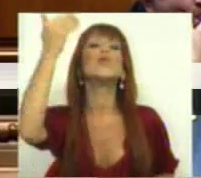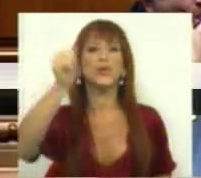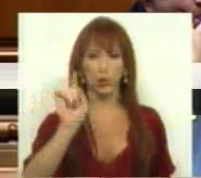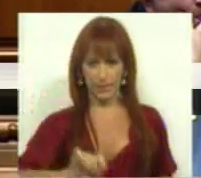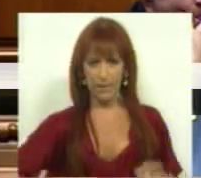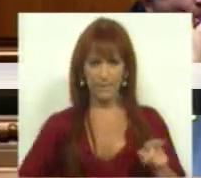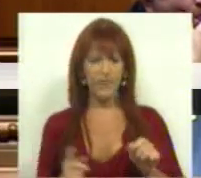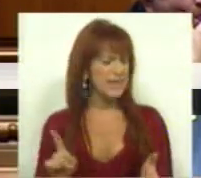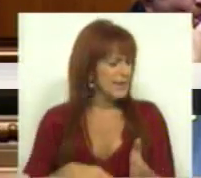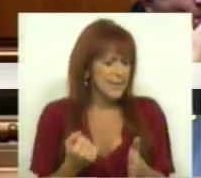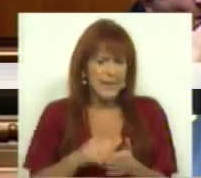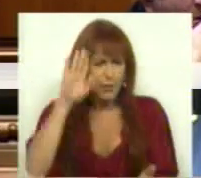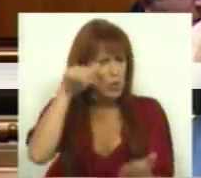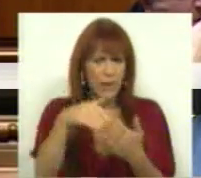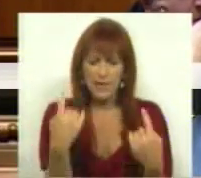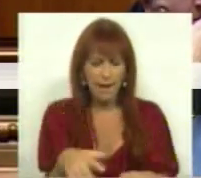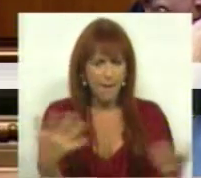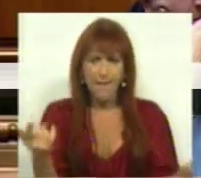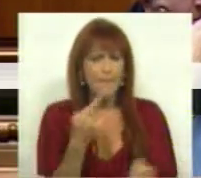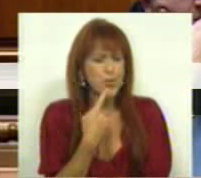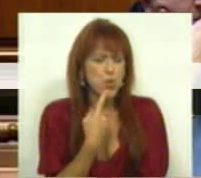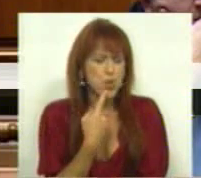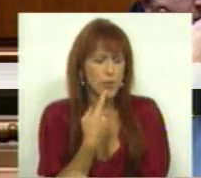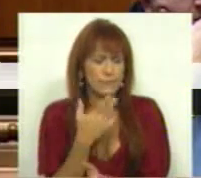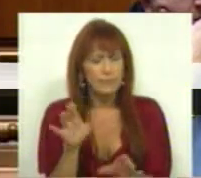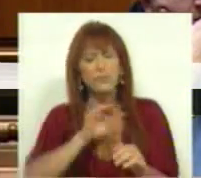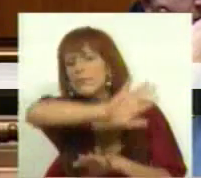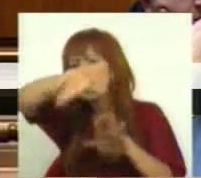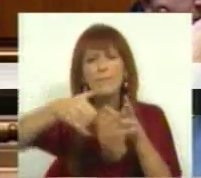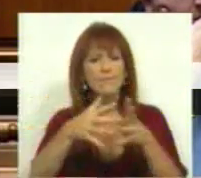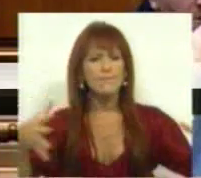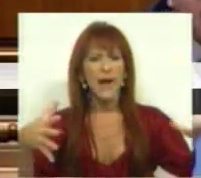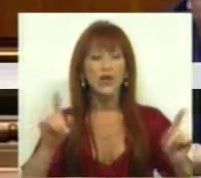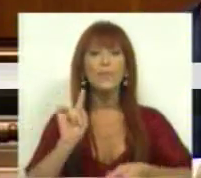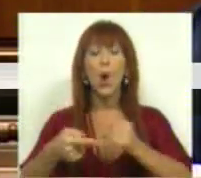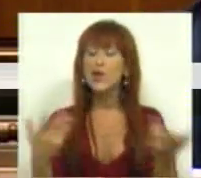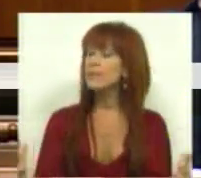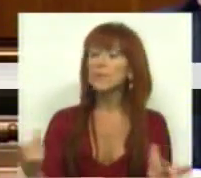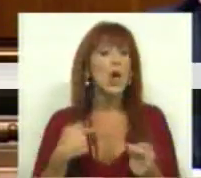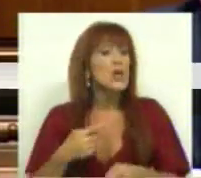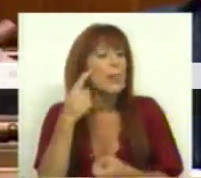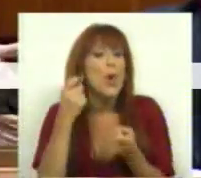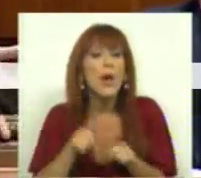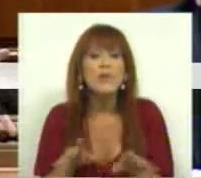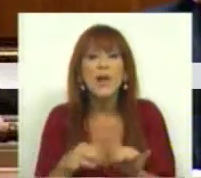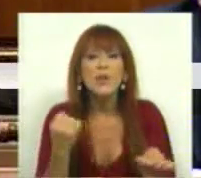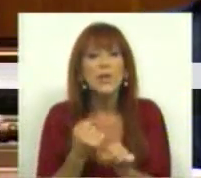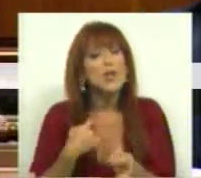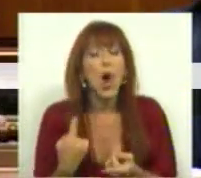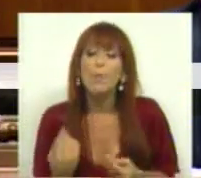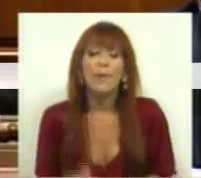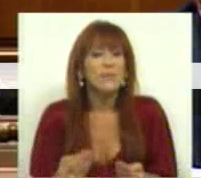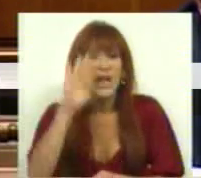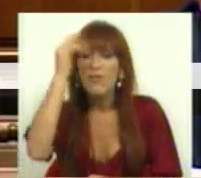futuro, têm sempre consequências muito mais abrangentes do que aquelas que nós procuramos com o exercício que temos de